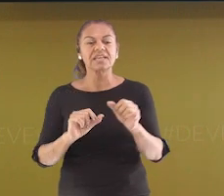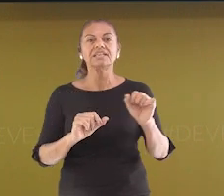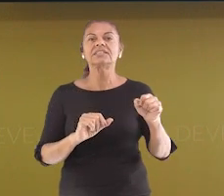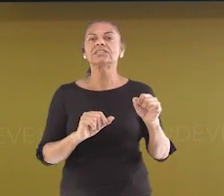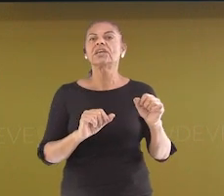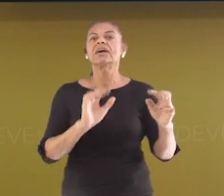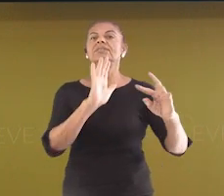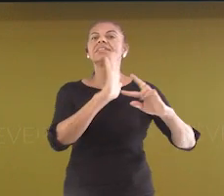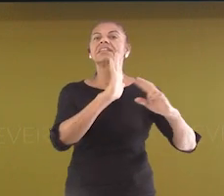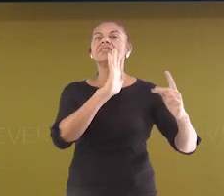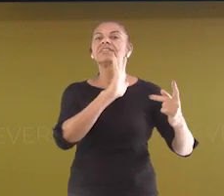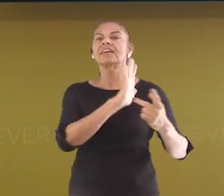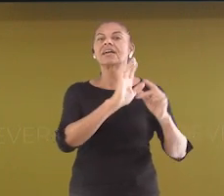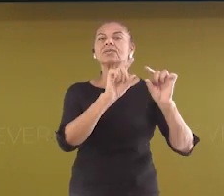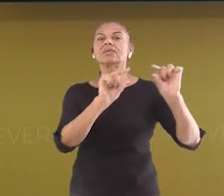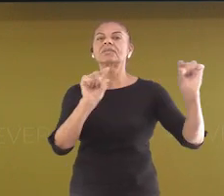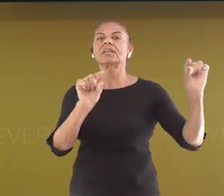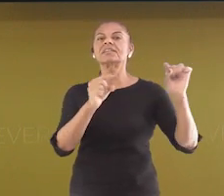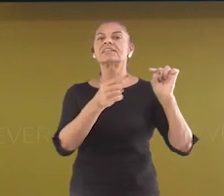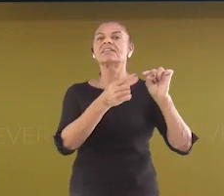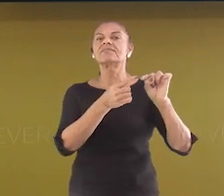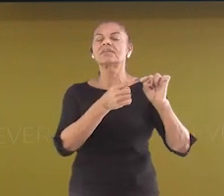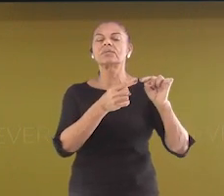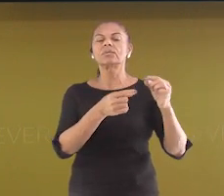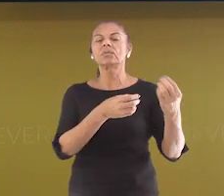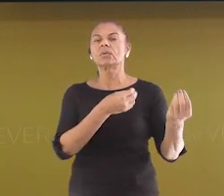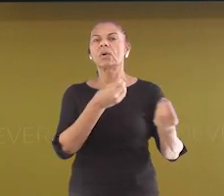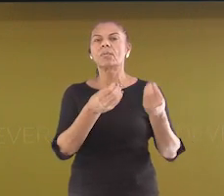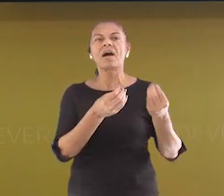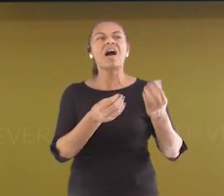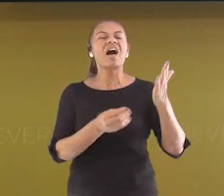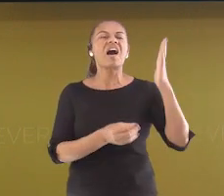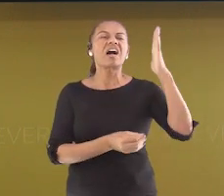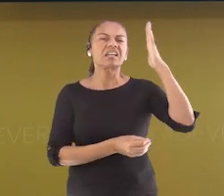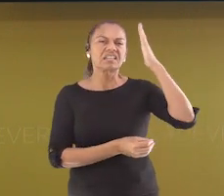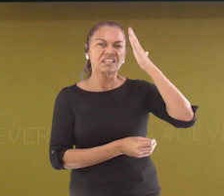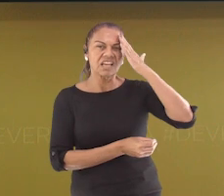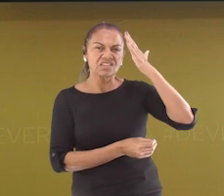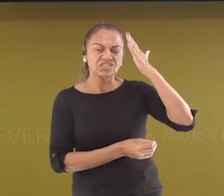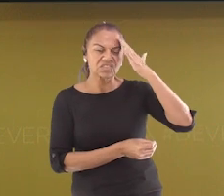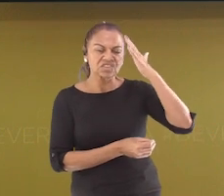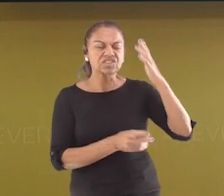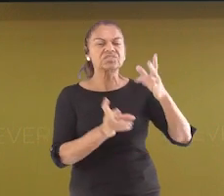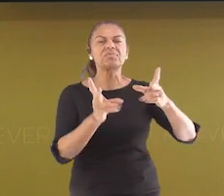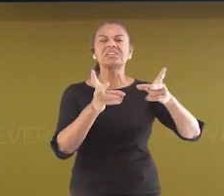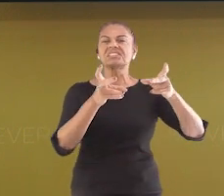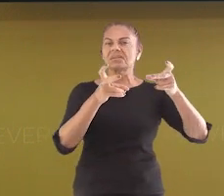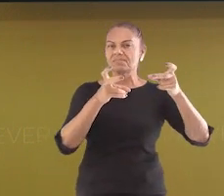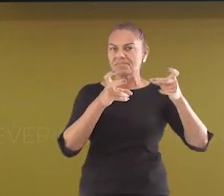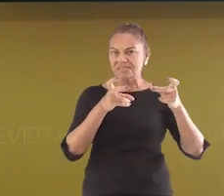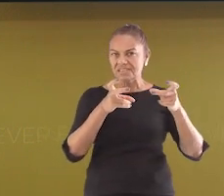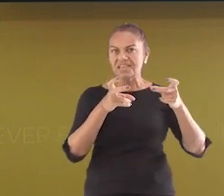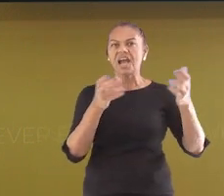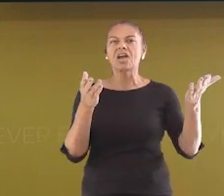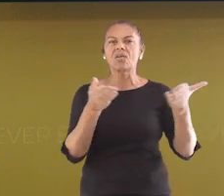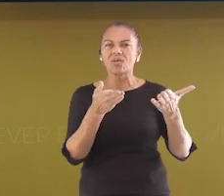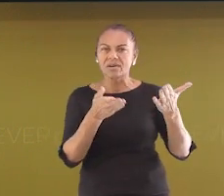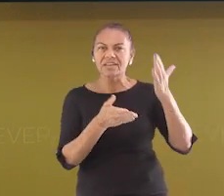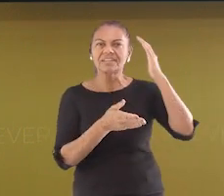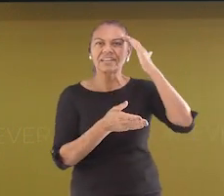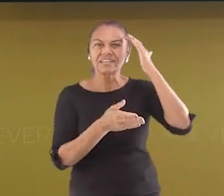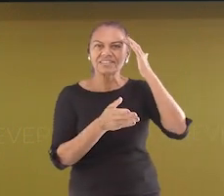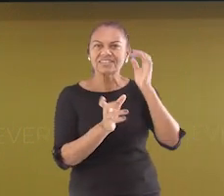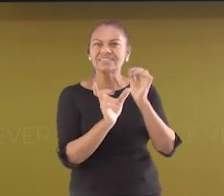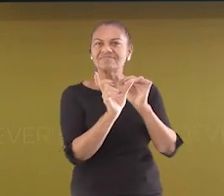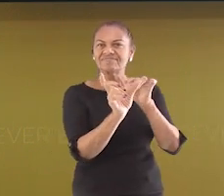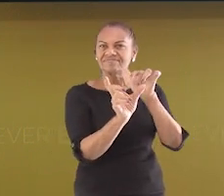ele não está sendo utilizado no sentido de fazer algo, eu realizei alguma coisa. Mas sim, no sentido aqui do texto, é